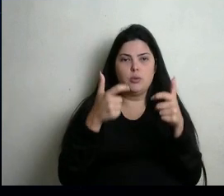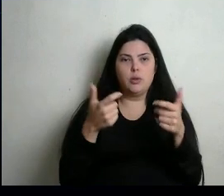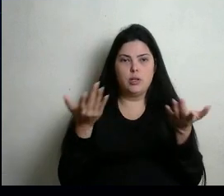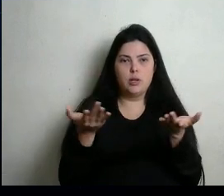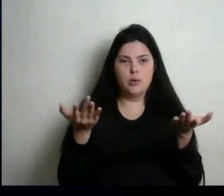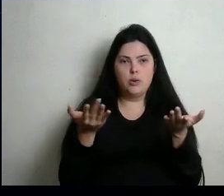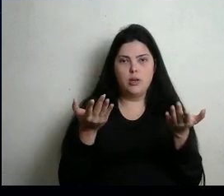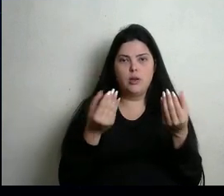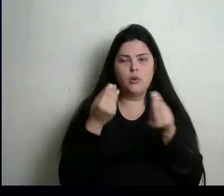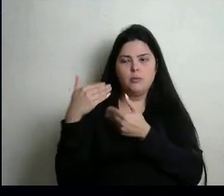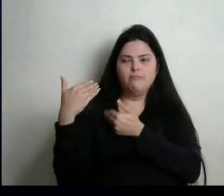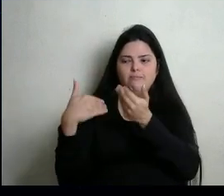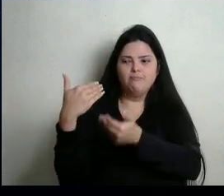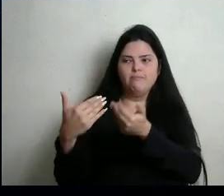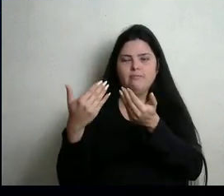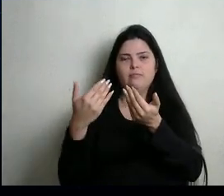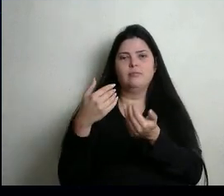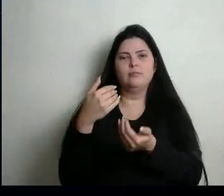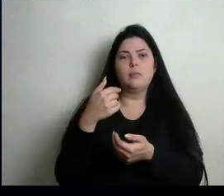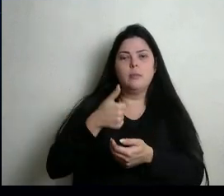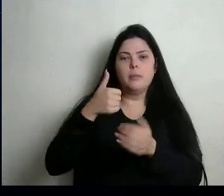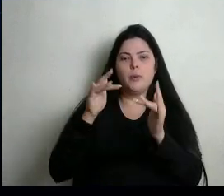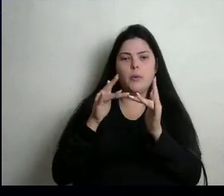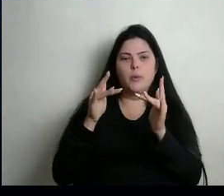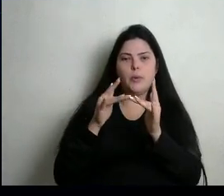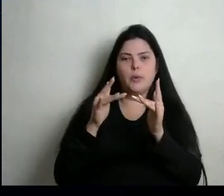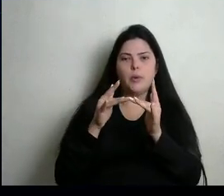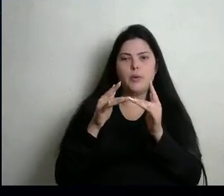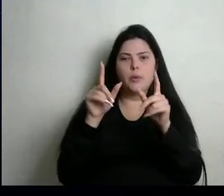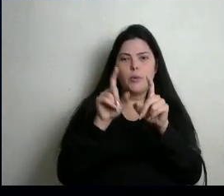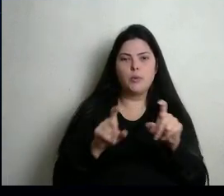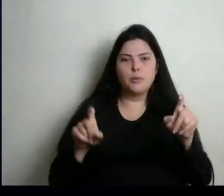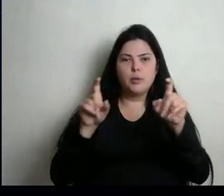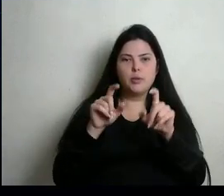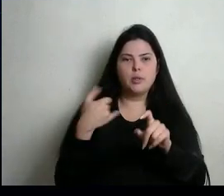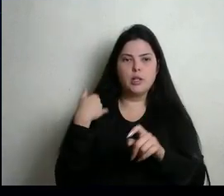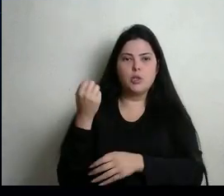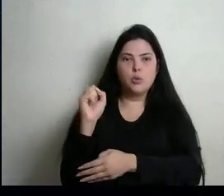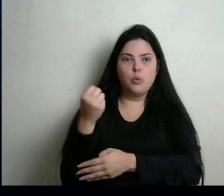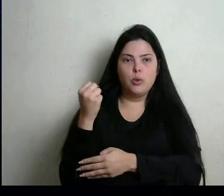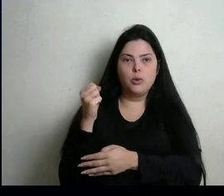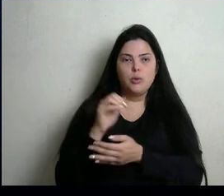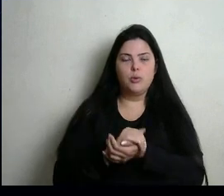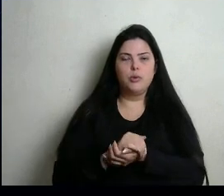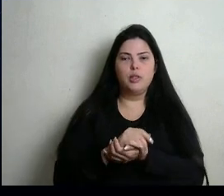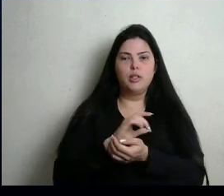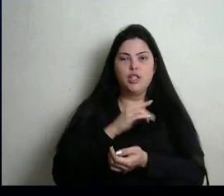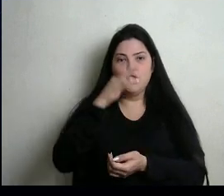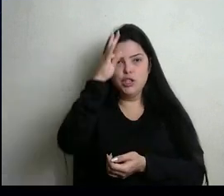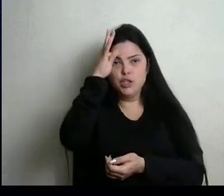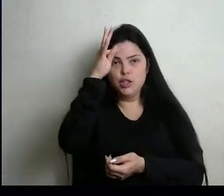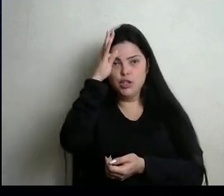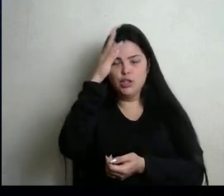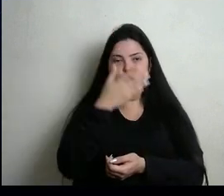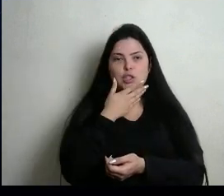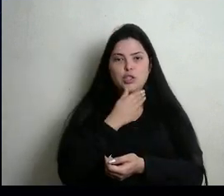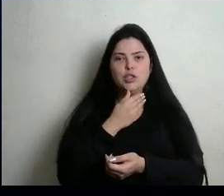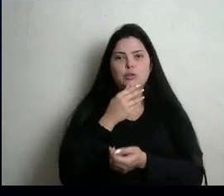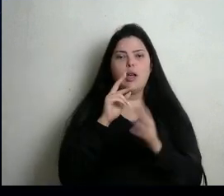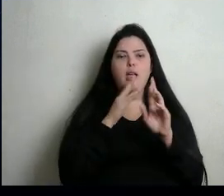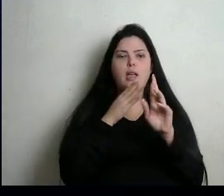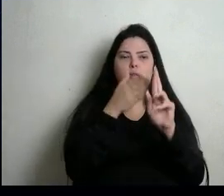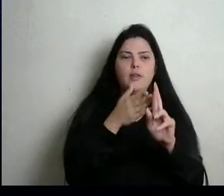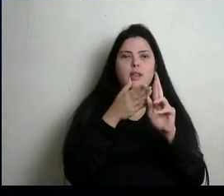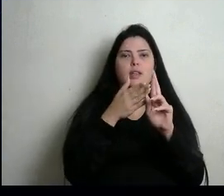jornada. Então, eu tive meu primeiro contato ali com computadores aos 8 anos de idade. Eu tenho um tio que é uma referência para mim. Ele